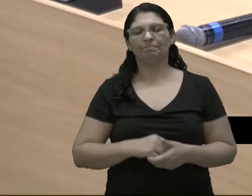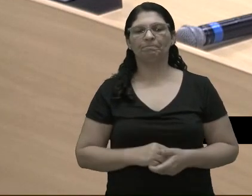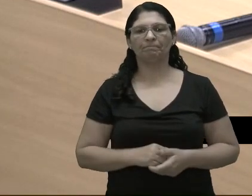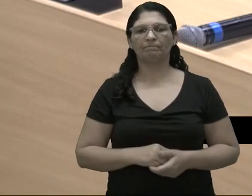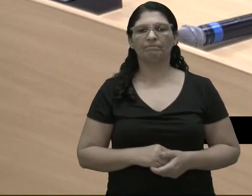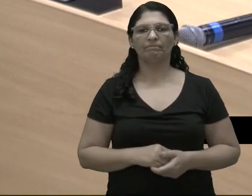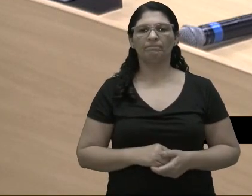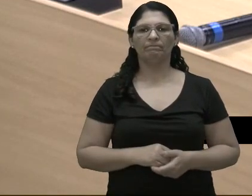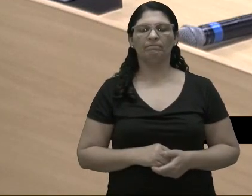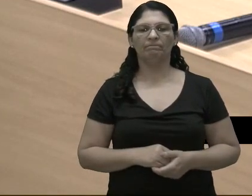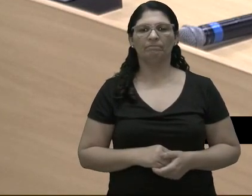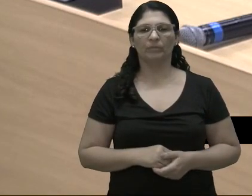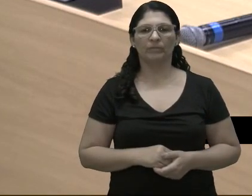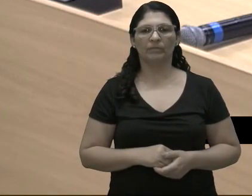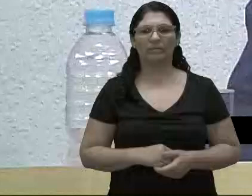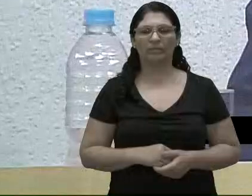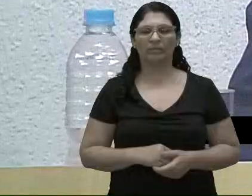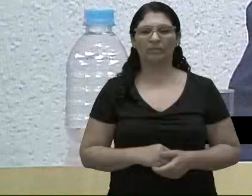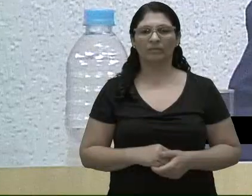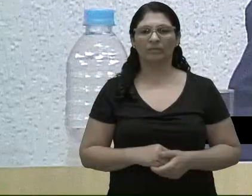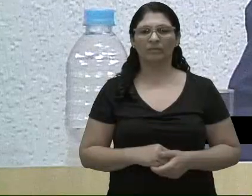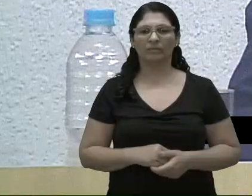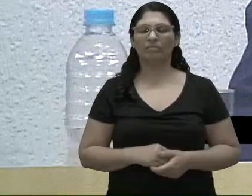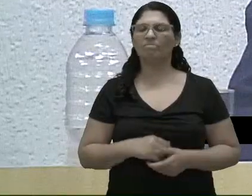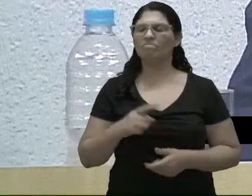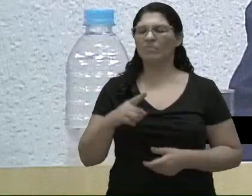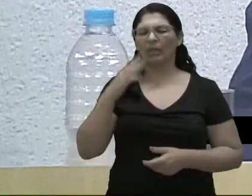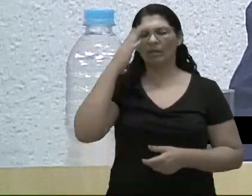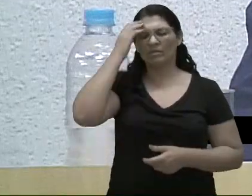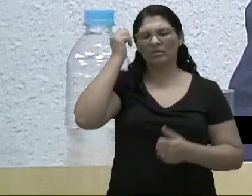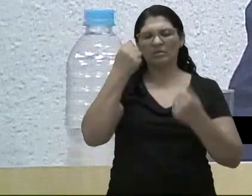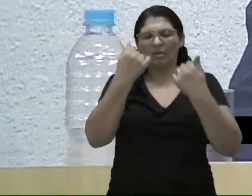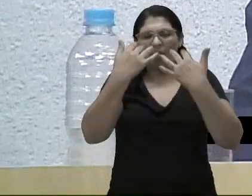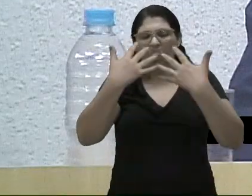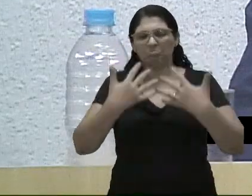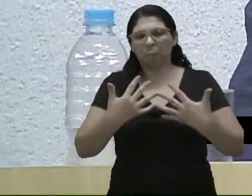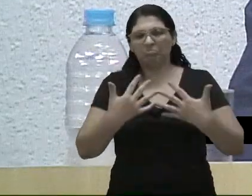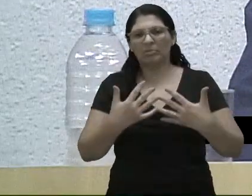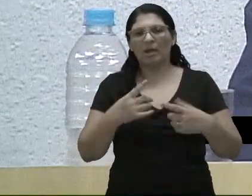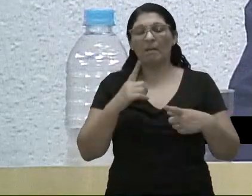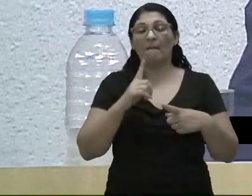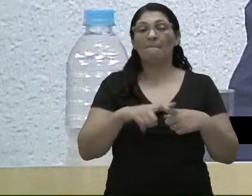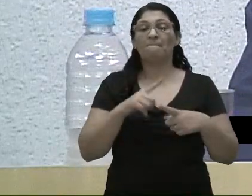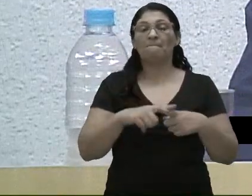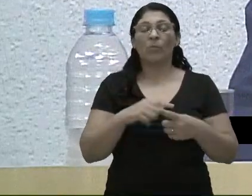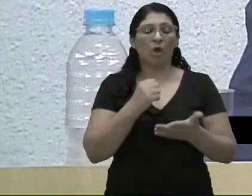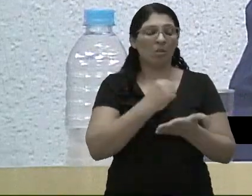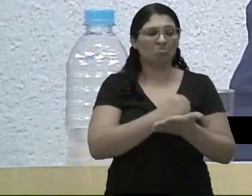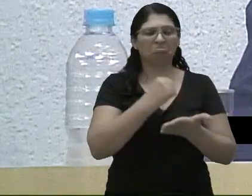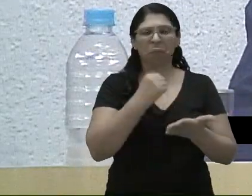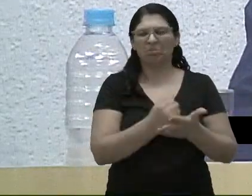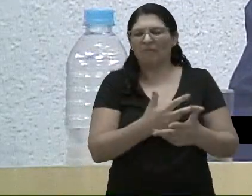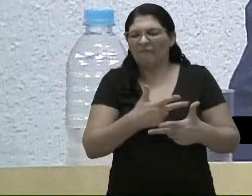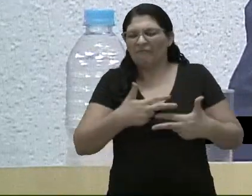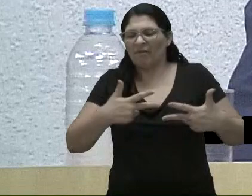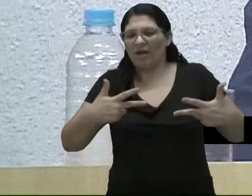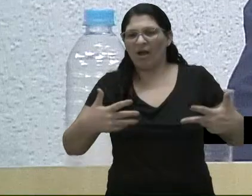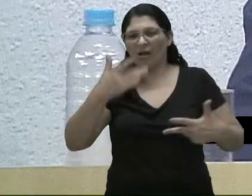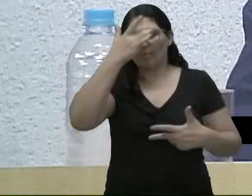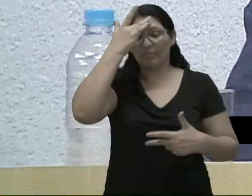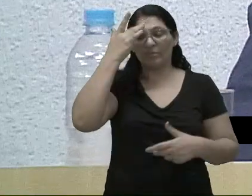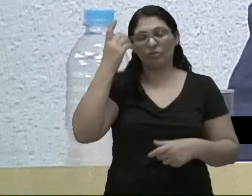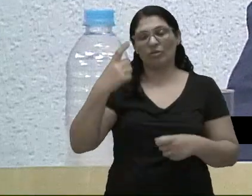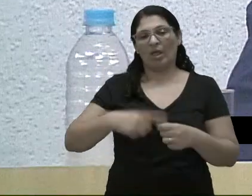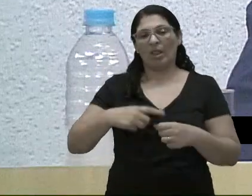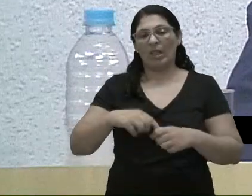Tá. É, a senhora sabe explicar pra gente por que de tanta contratação de pessoas de Tremembé,